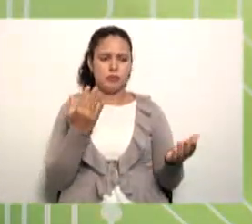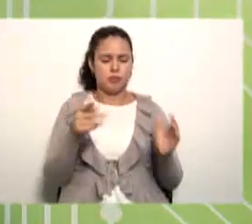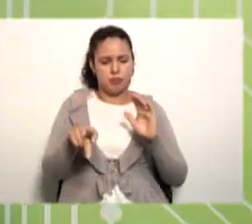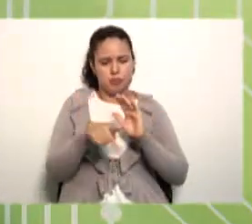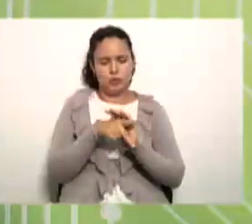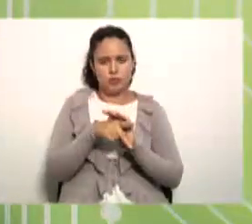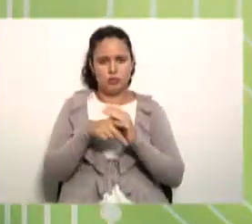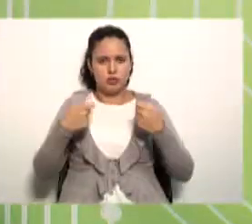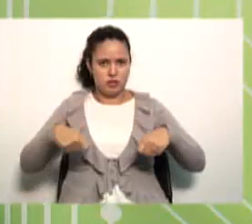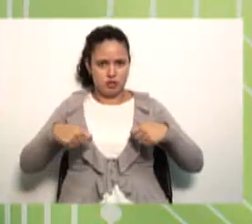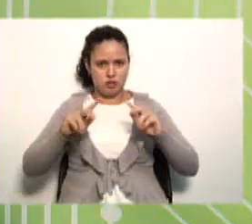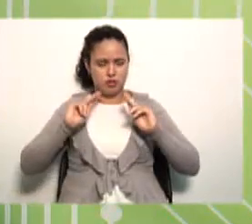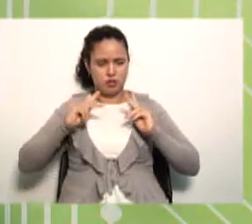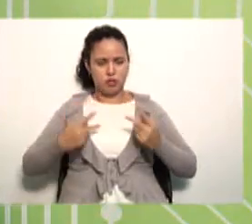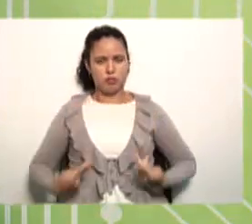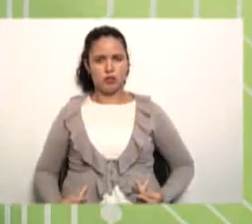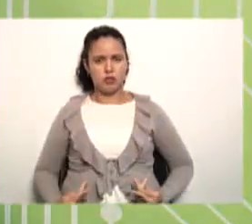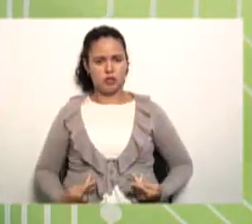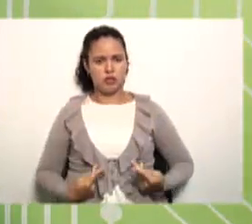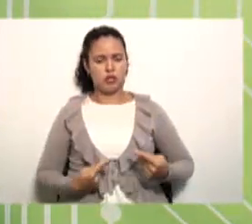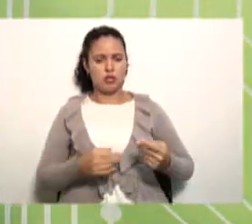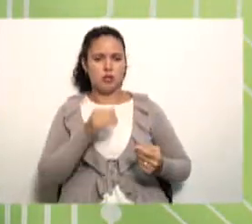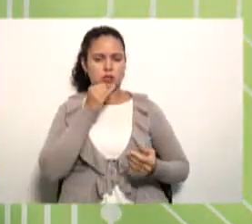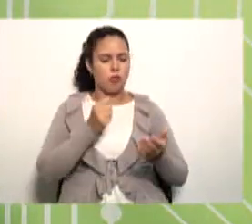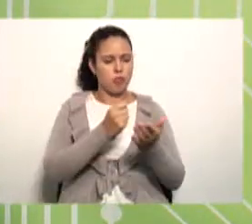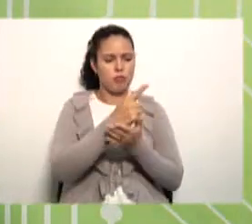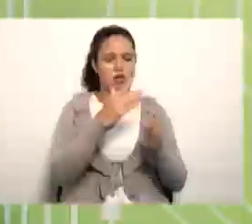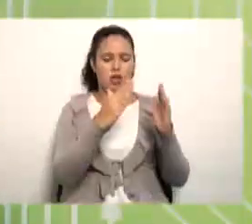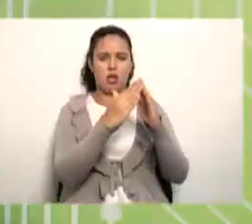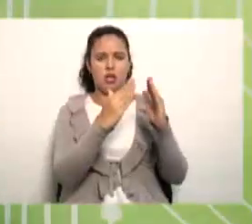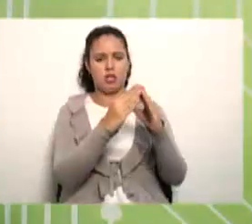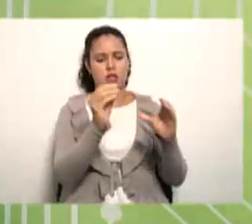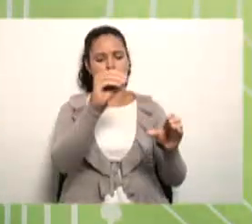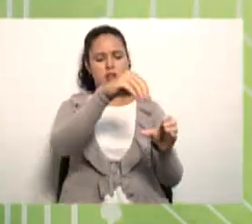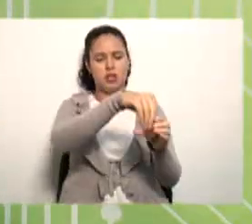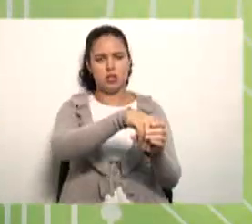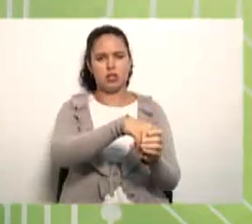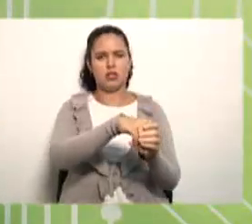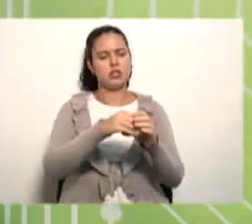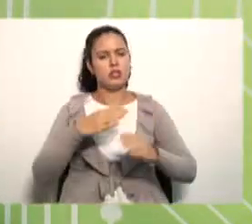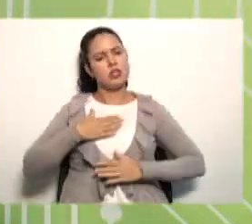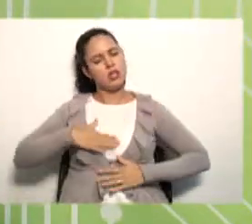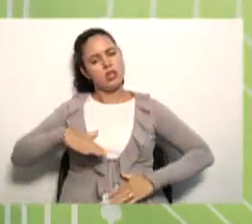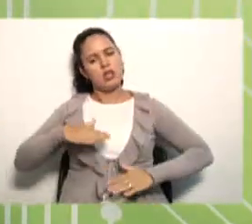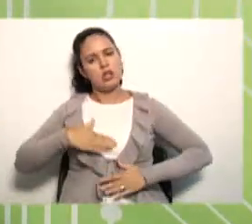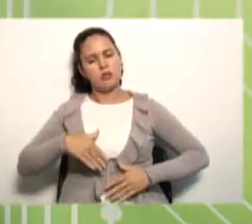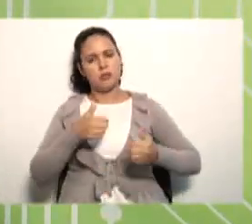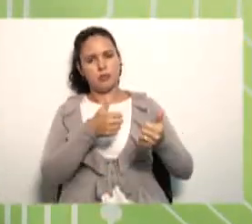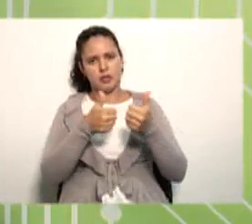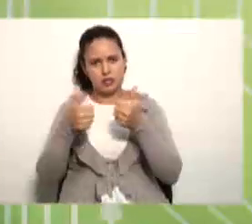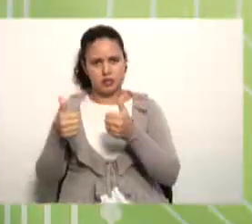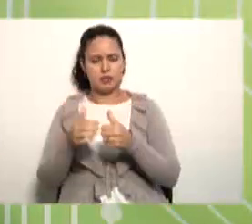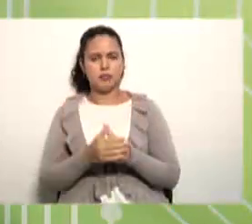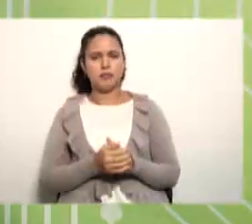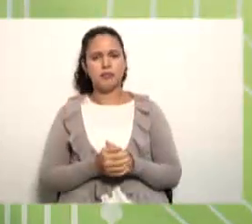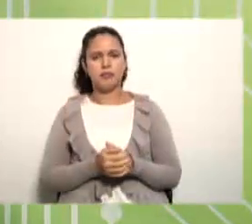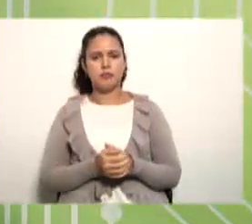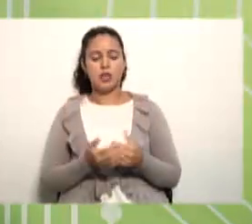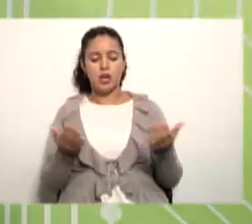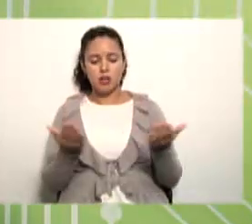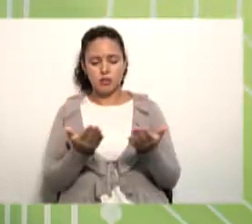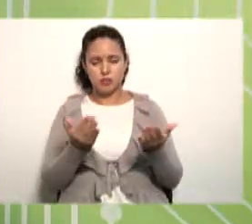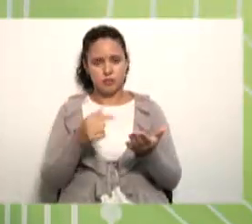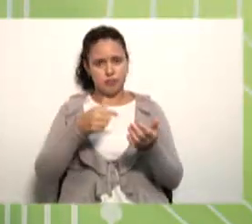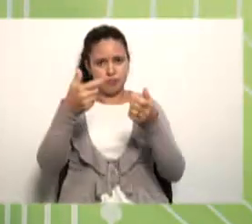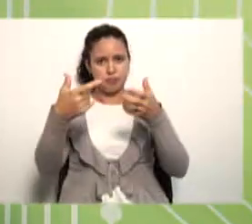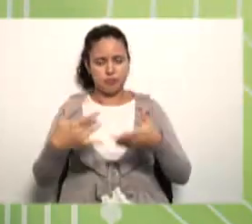paz de espírito nessa sua casa, onde você fica tranquilo. Aqui a gente está falando de 2 tipos de bens. Você está falando, por exemplo, da sua casa, que é